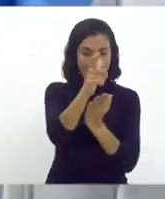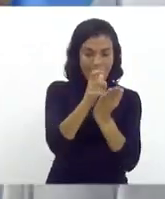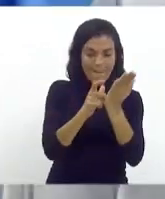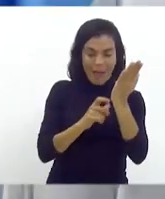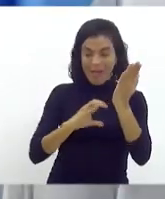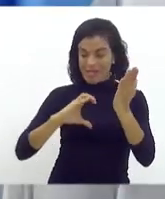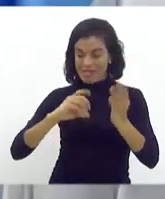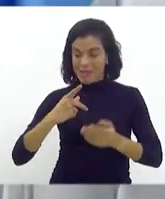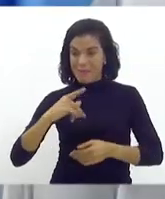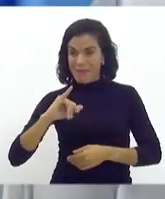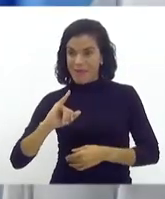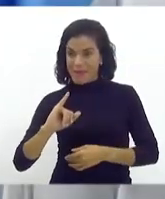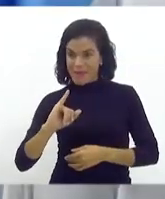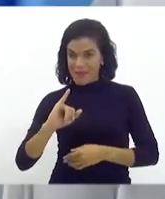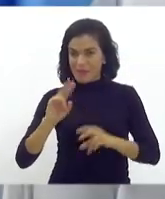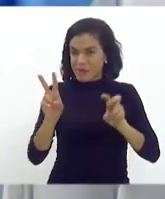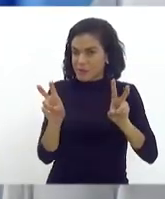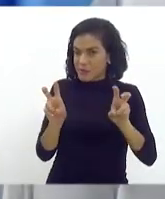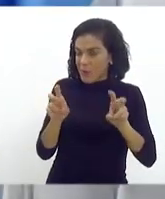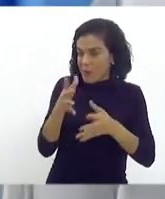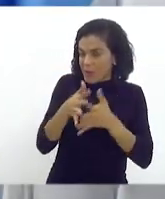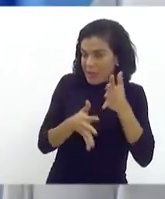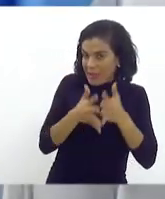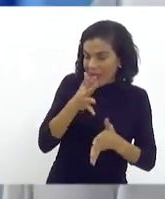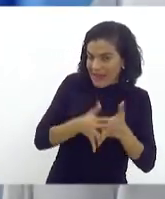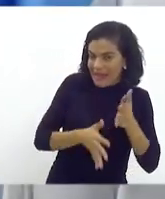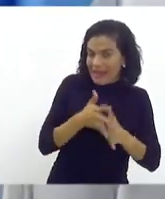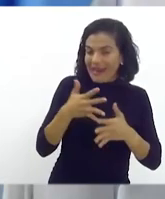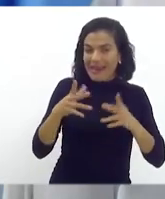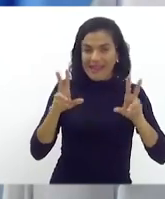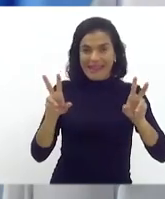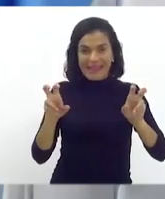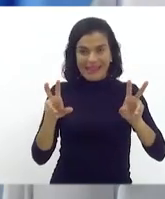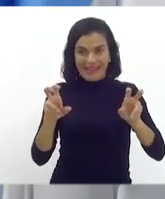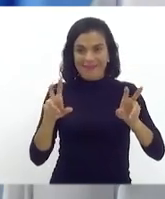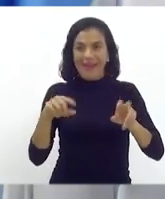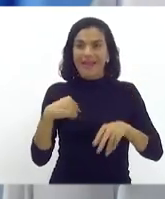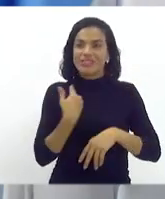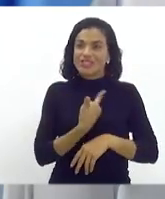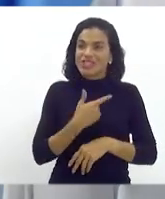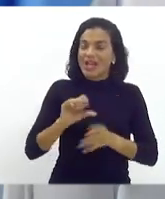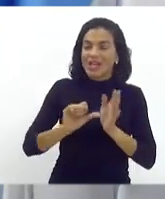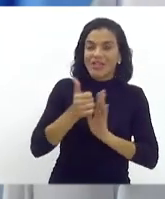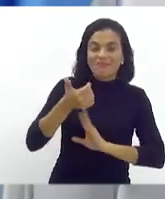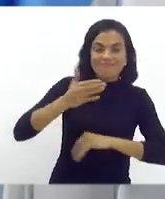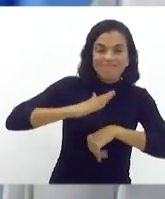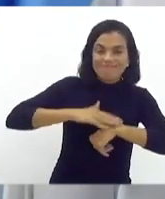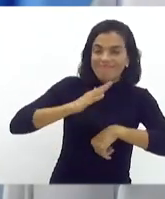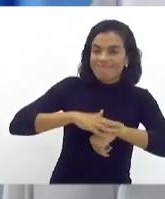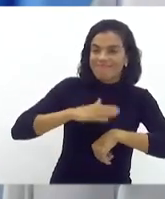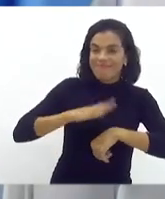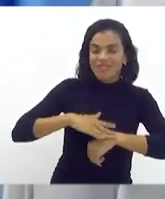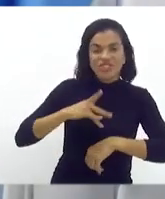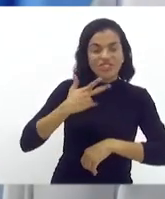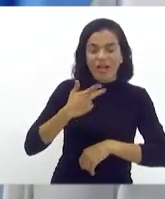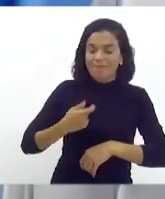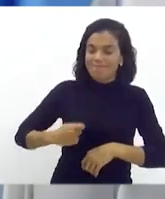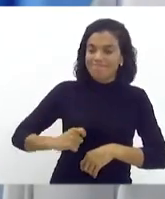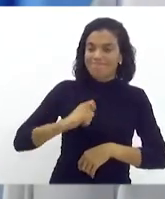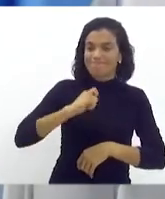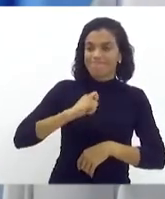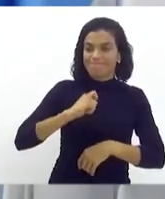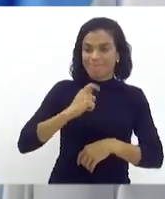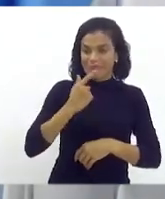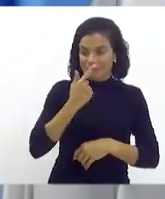com esse escopo e complexidade desses temas a gente já no primeiro momento se obrigou de